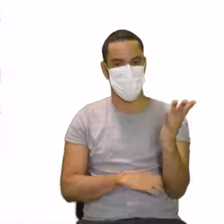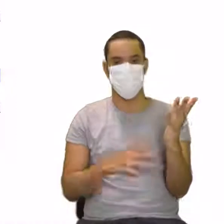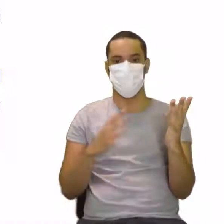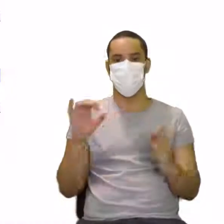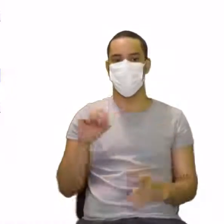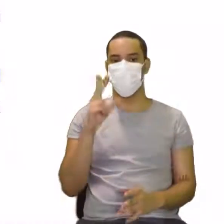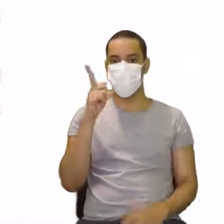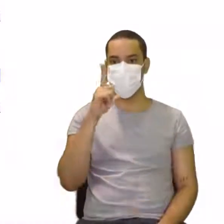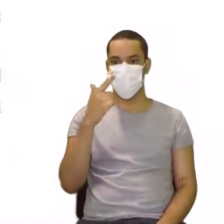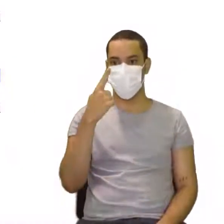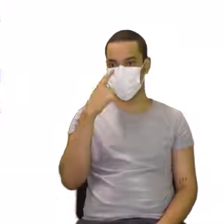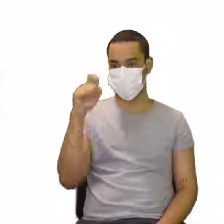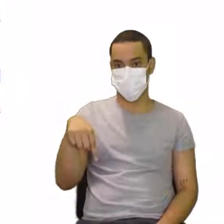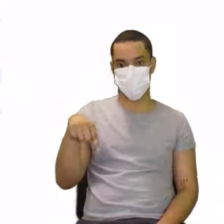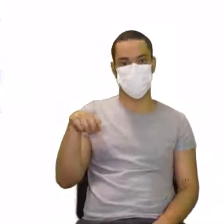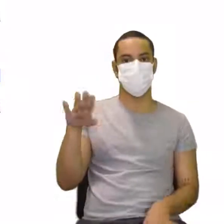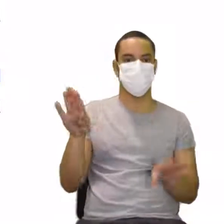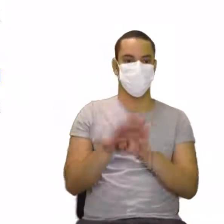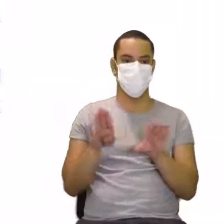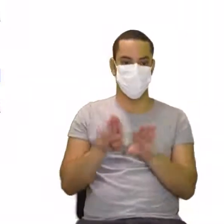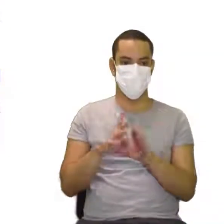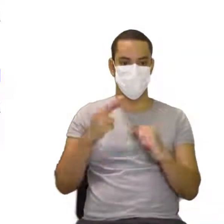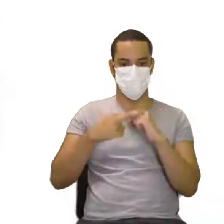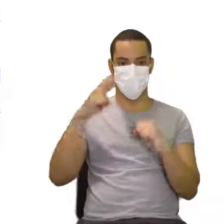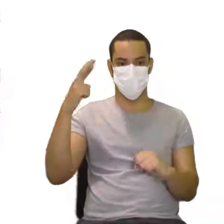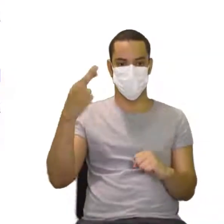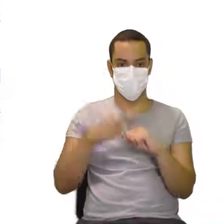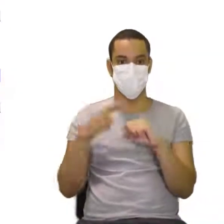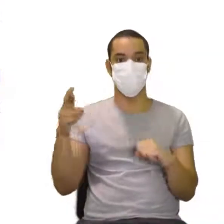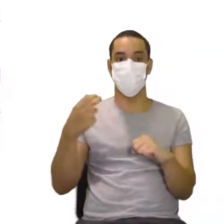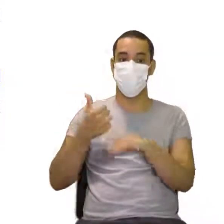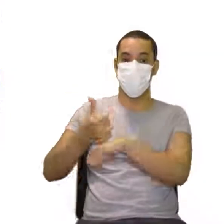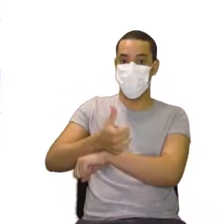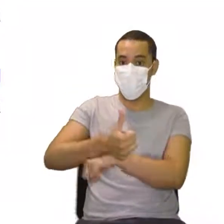aqui polui o meio ambiente, e também na radioatividade